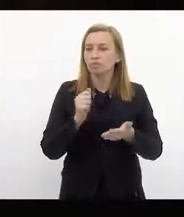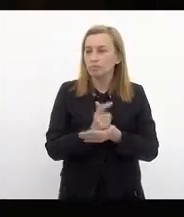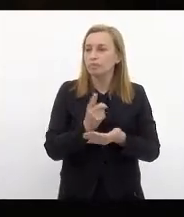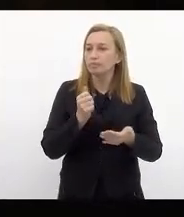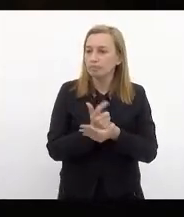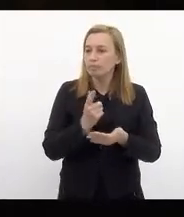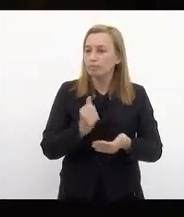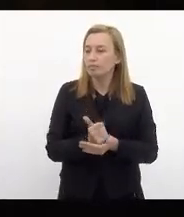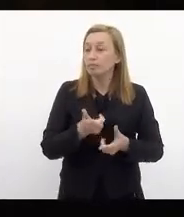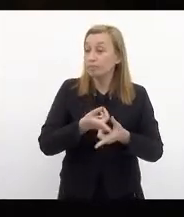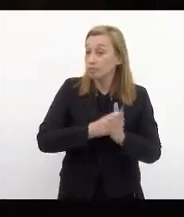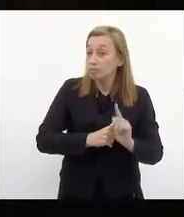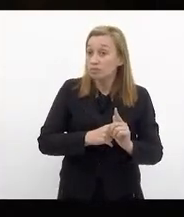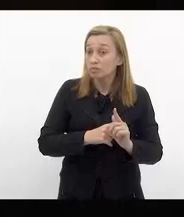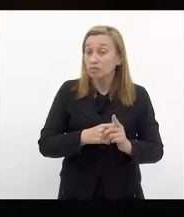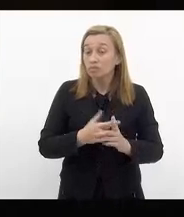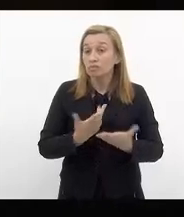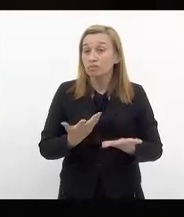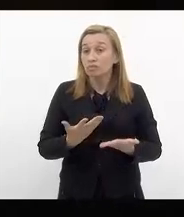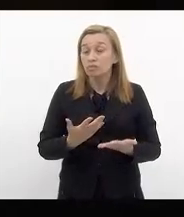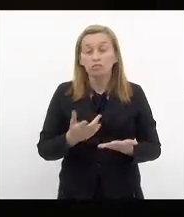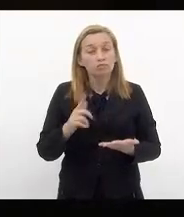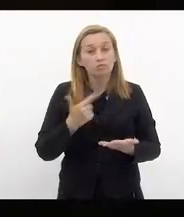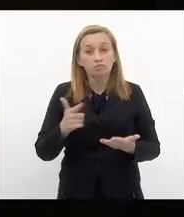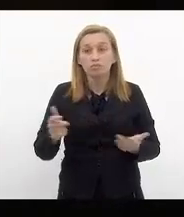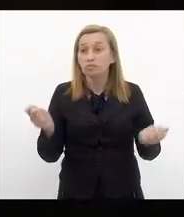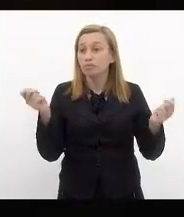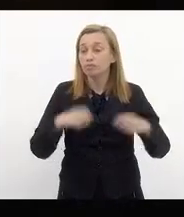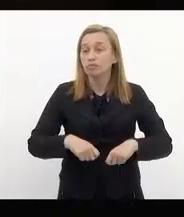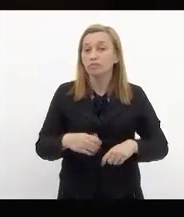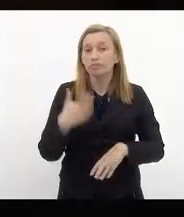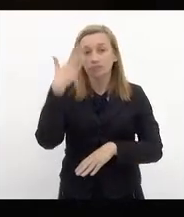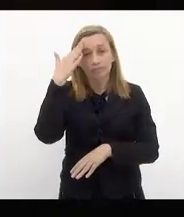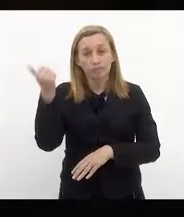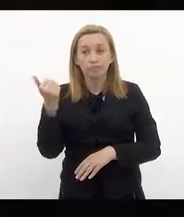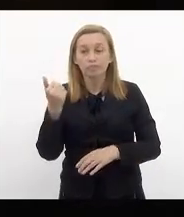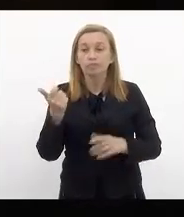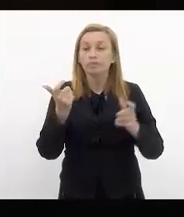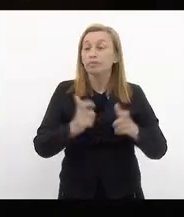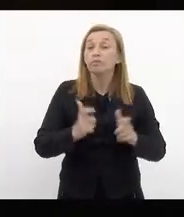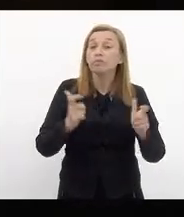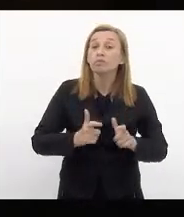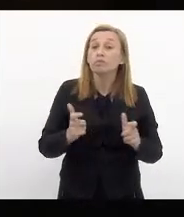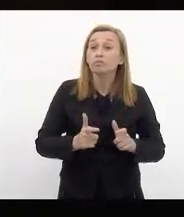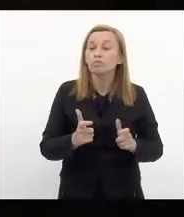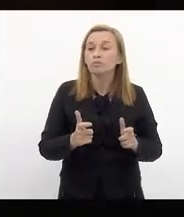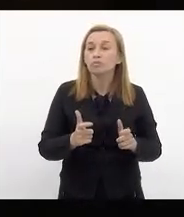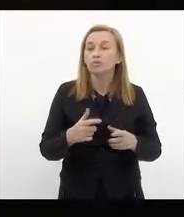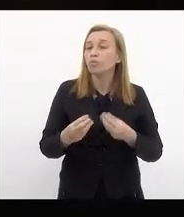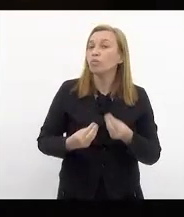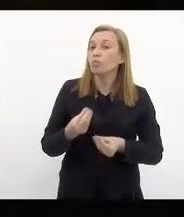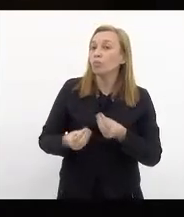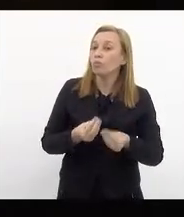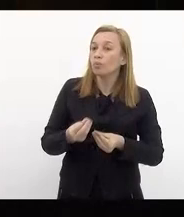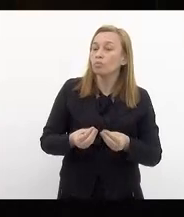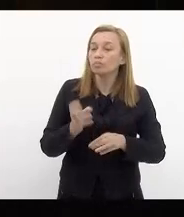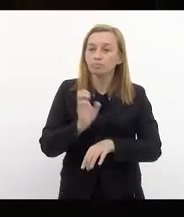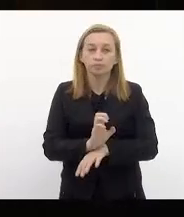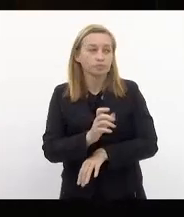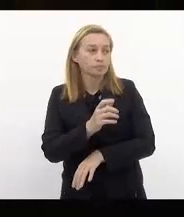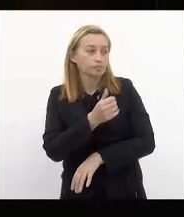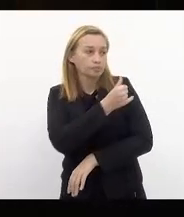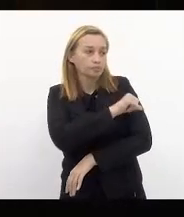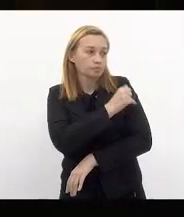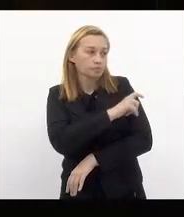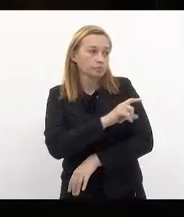gente sequer tem a possibilidade de saber da onde veio e de que maneira o Estado do Rio de Janeiro